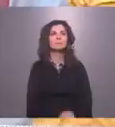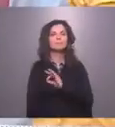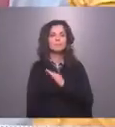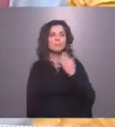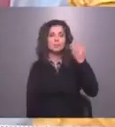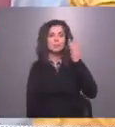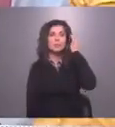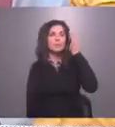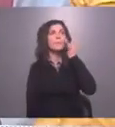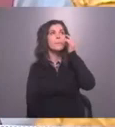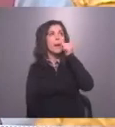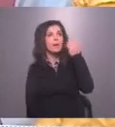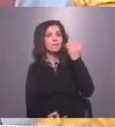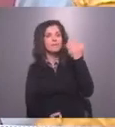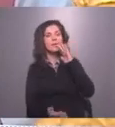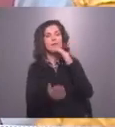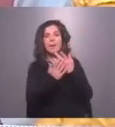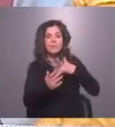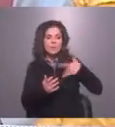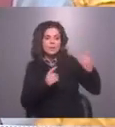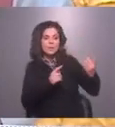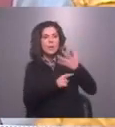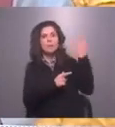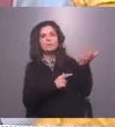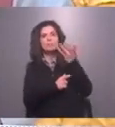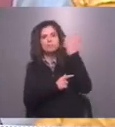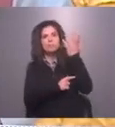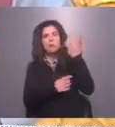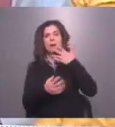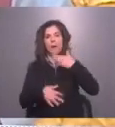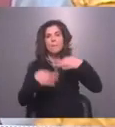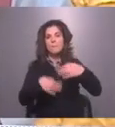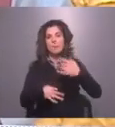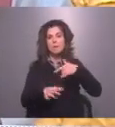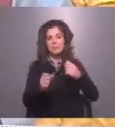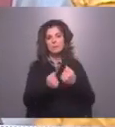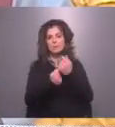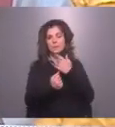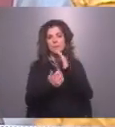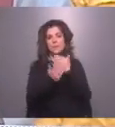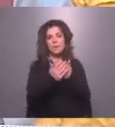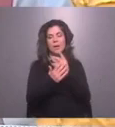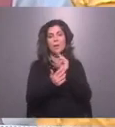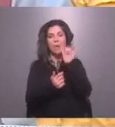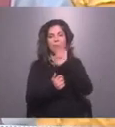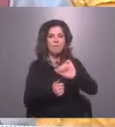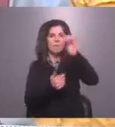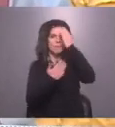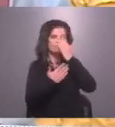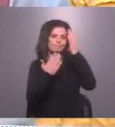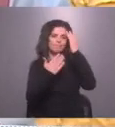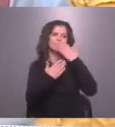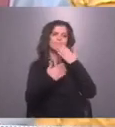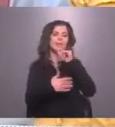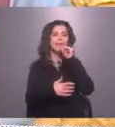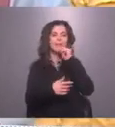Senhor Pai Santo, rico de misericórdia, é verdadeiramente a nossa salvação bendizer o vosso nome no nosso